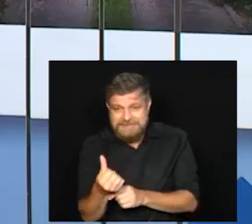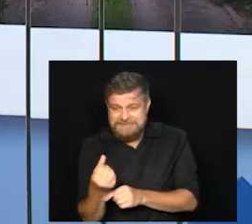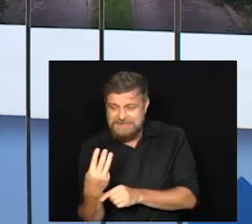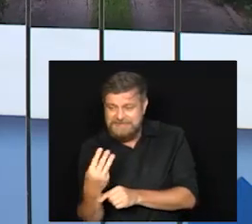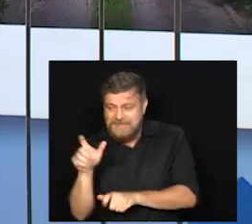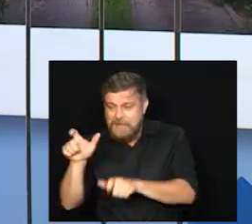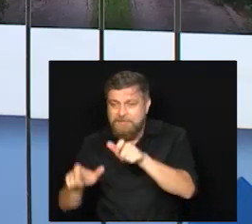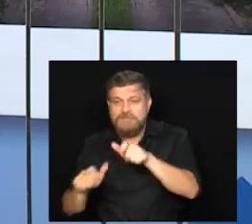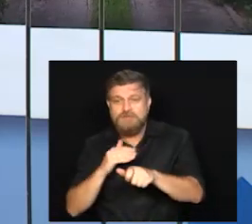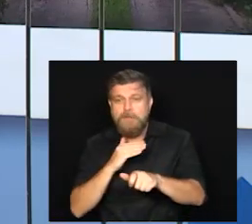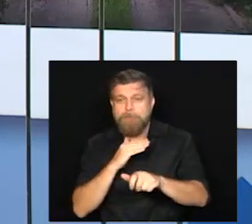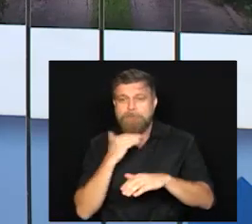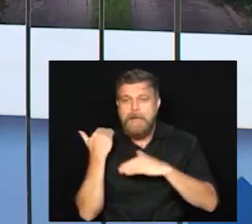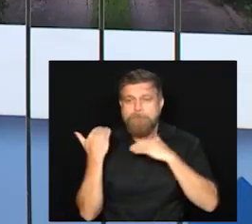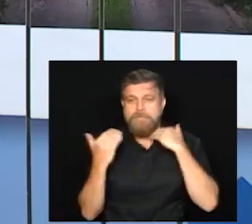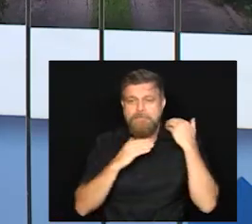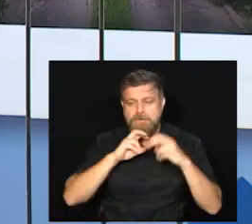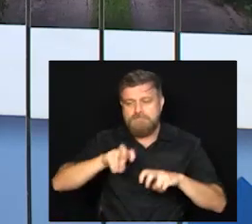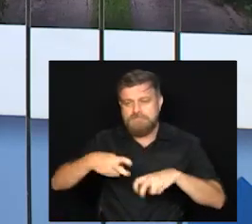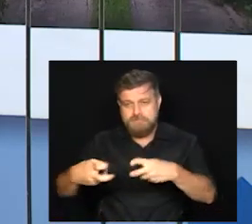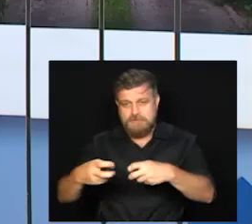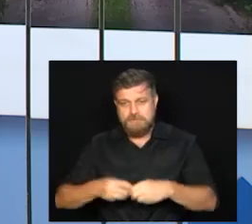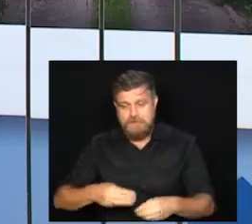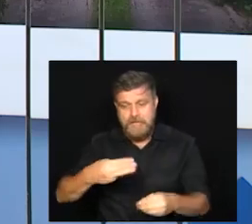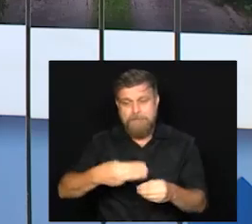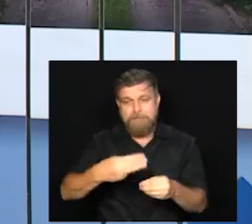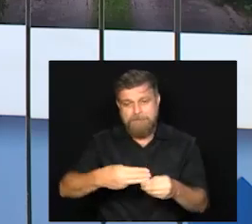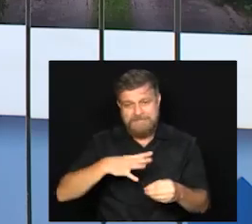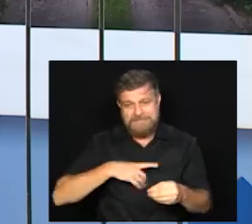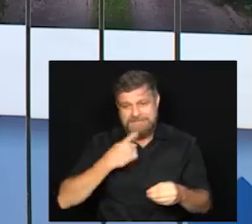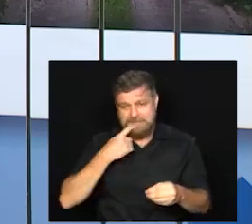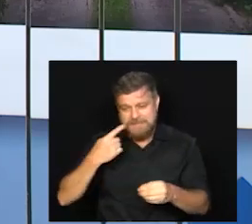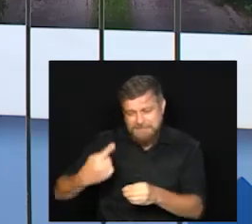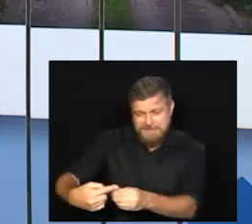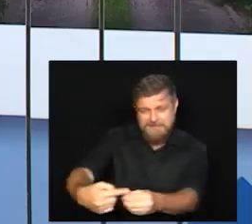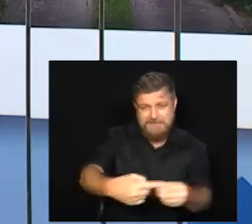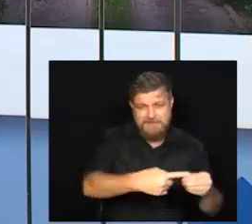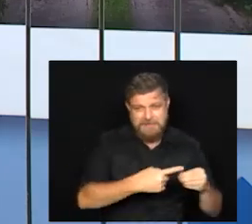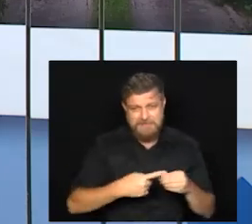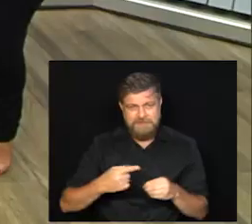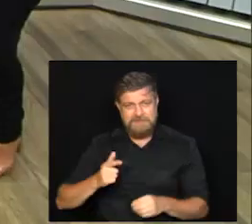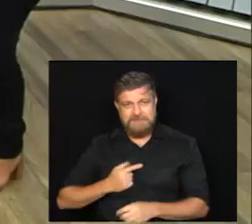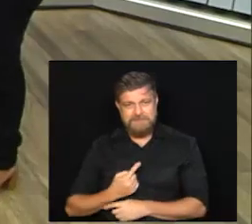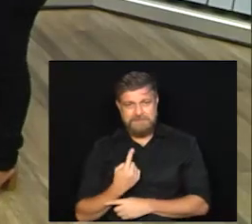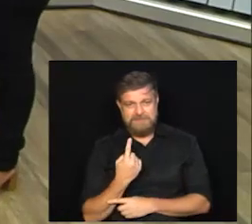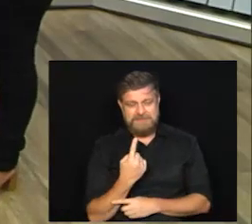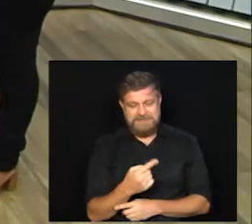61.463 óbitos. Agora nós vamos falar da região metropolitana de Campinas. No total,